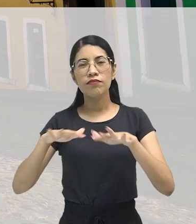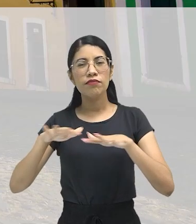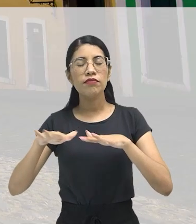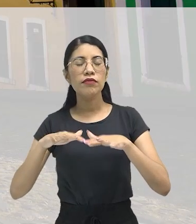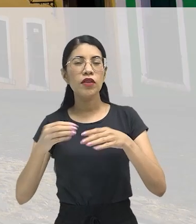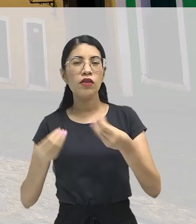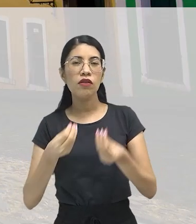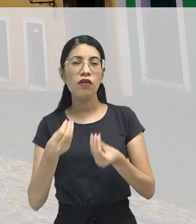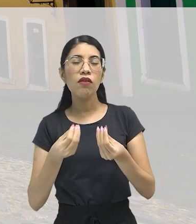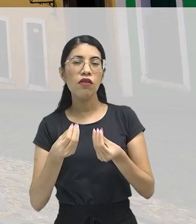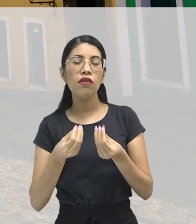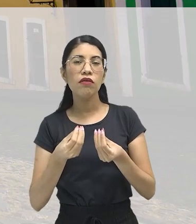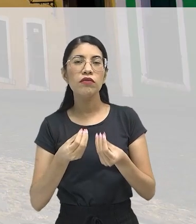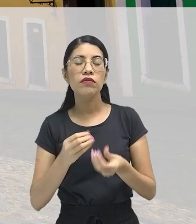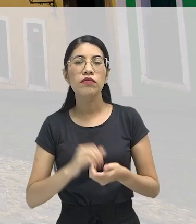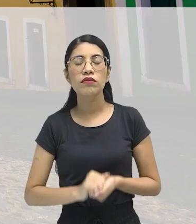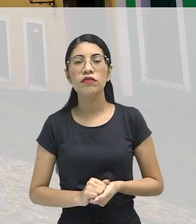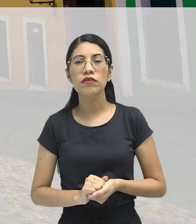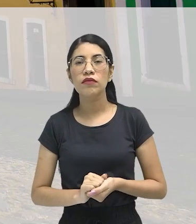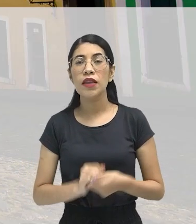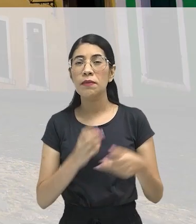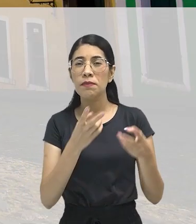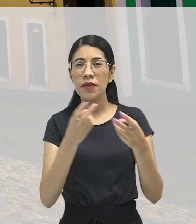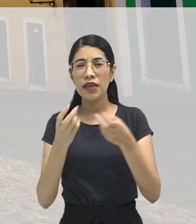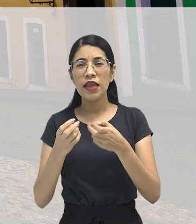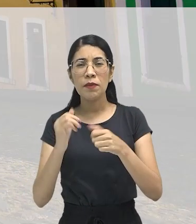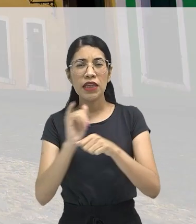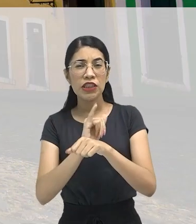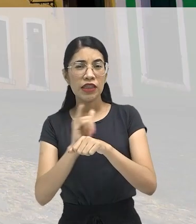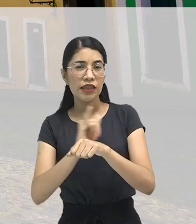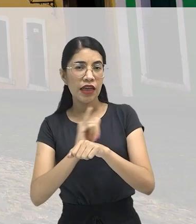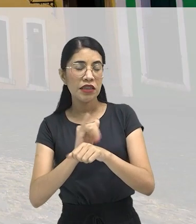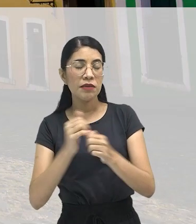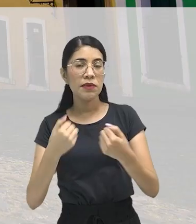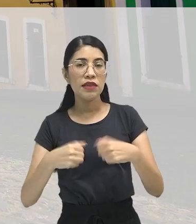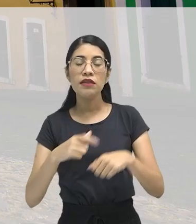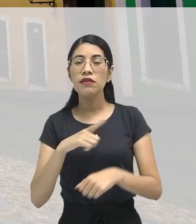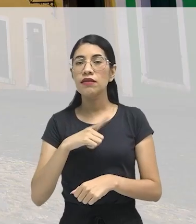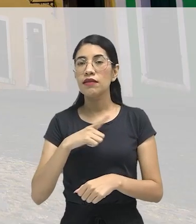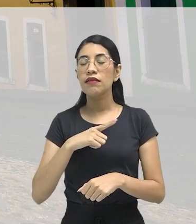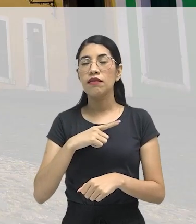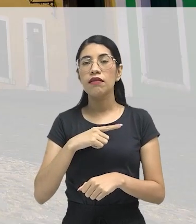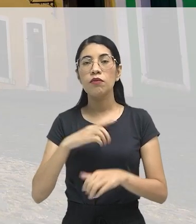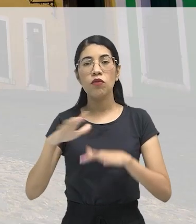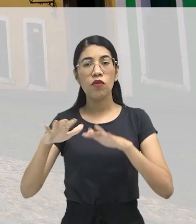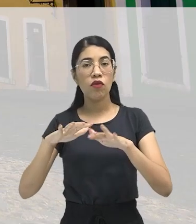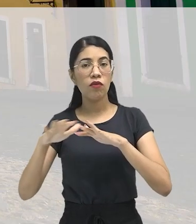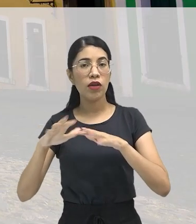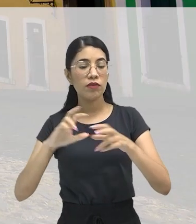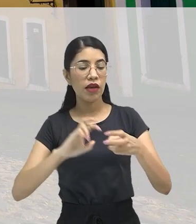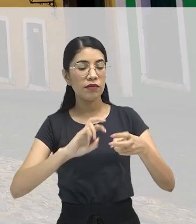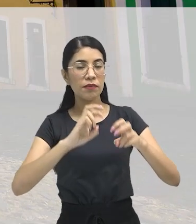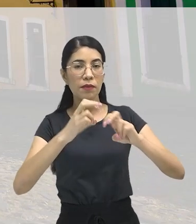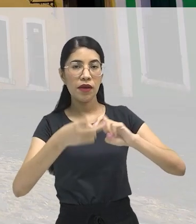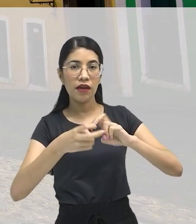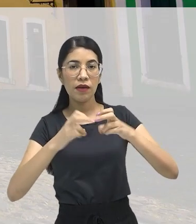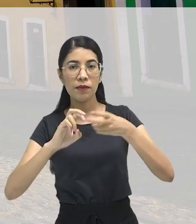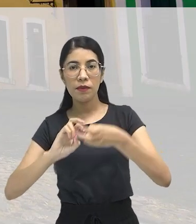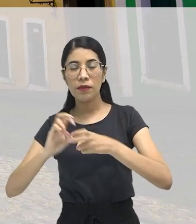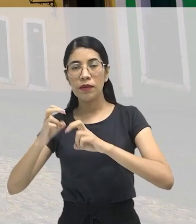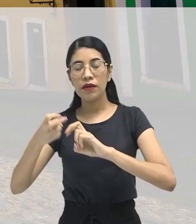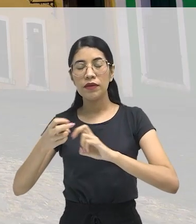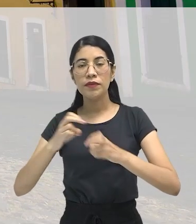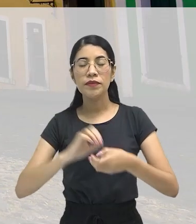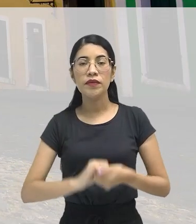Observem todo o movimento, toda a estratégia que eles precisam utilizar, né, para atacar o seu